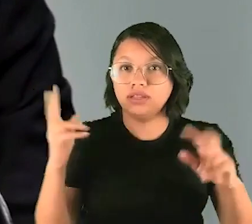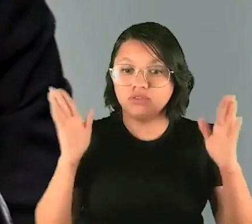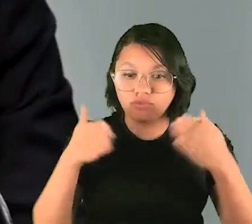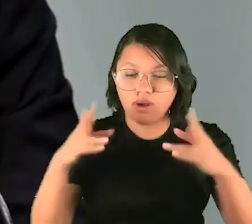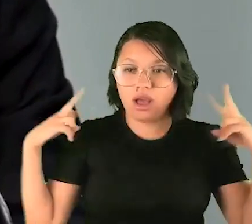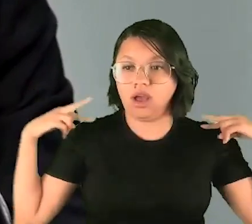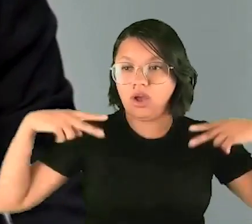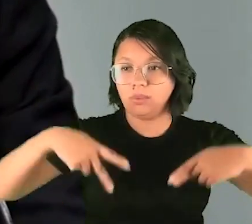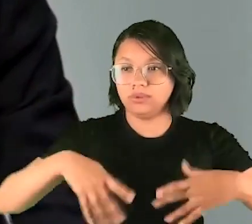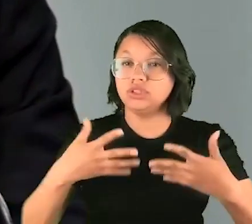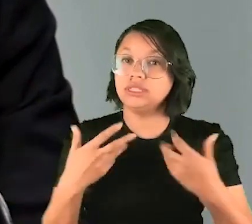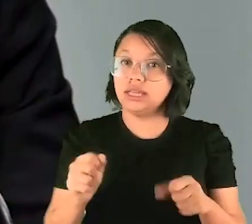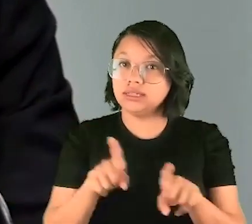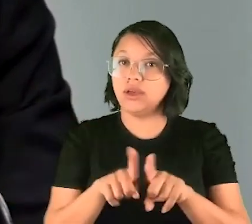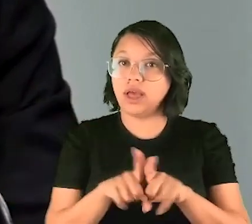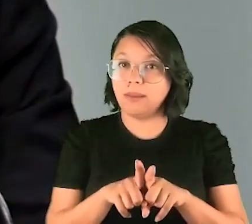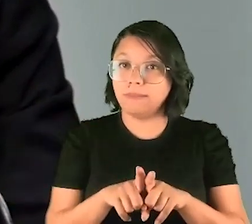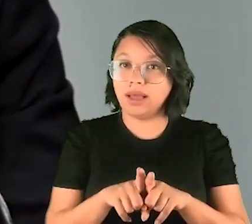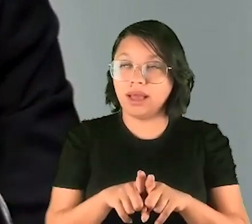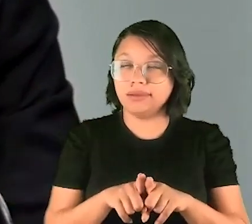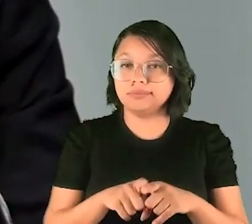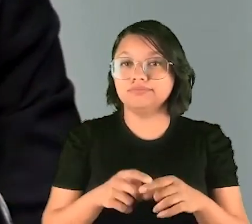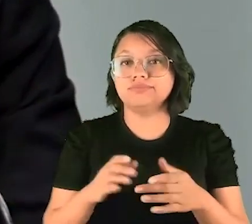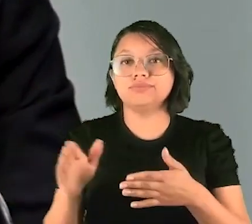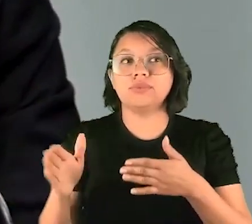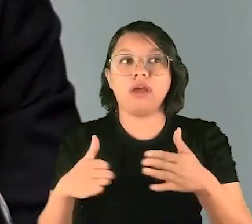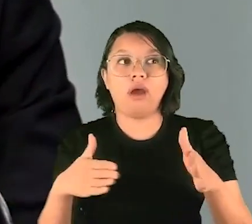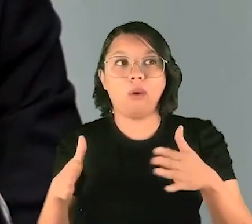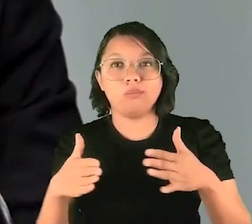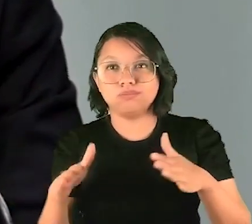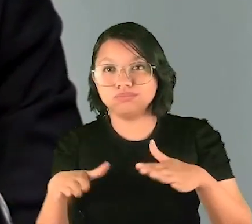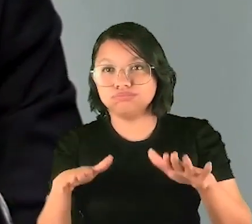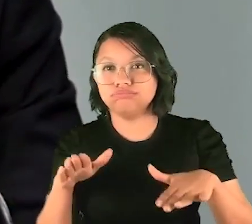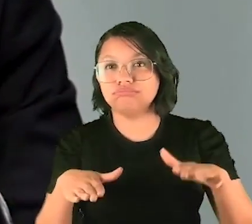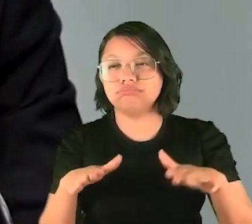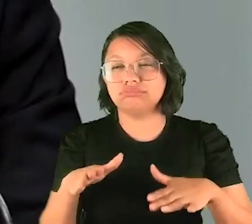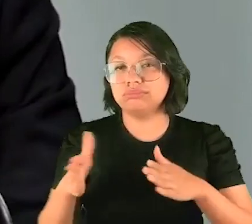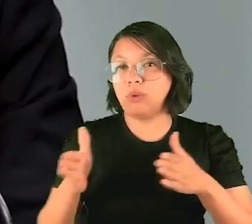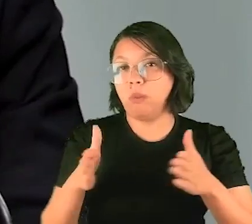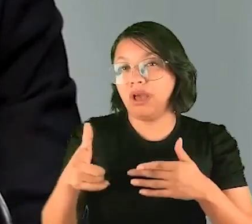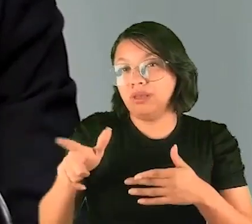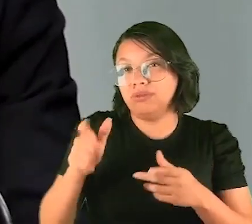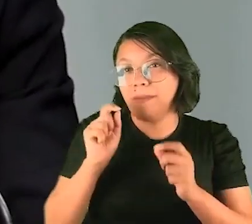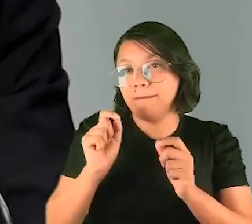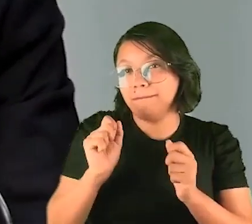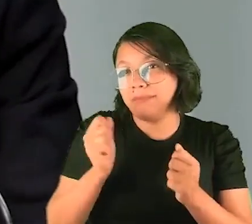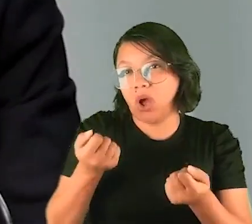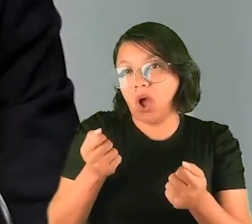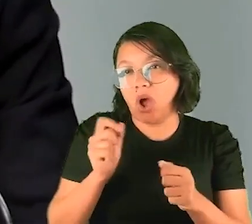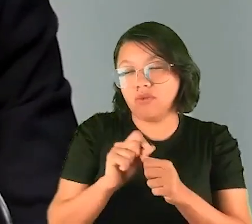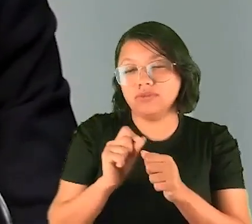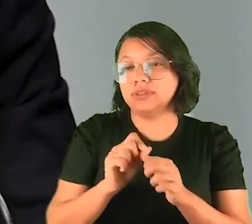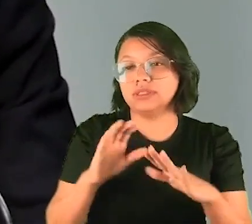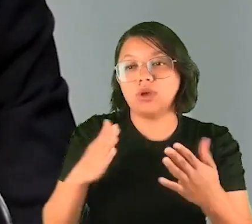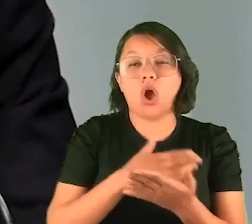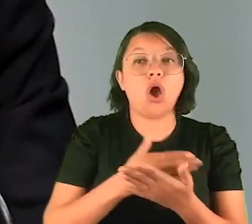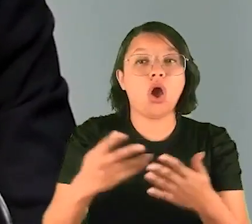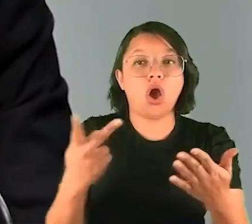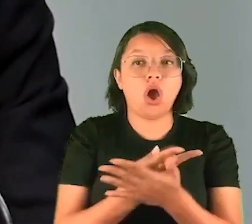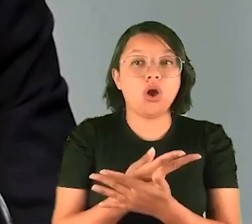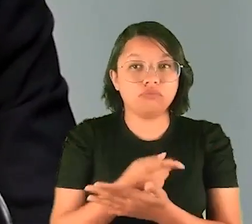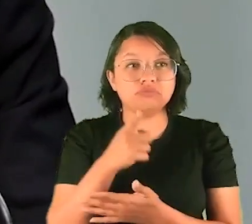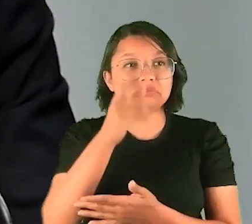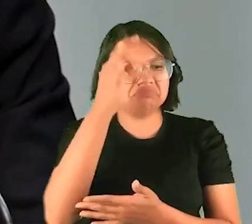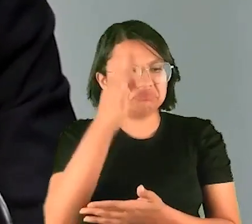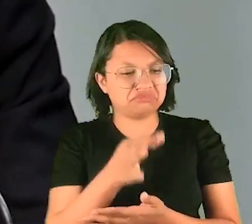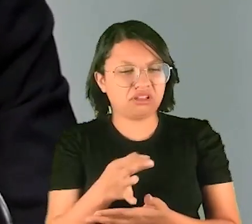uma visão um pouco mais humanista e também um pouco mais de aceitação, de que em certas situações não tem muito que a gente possa